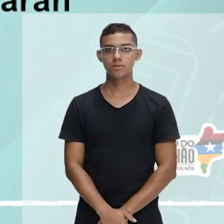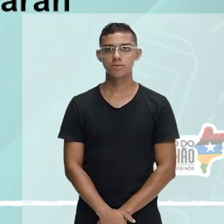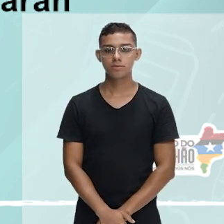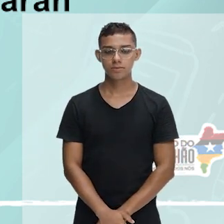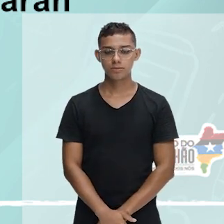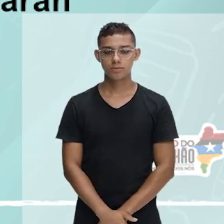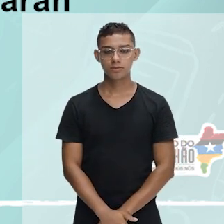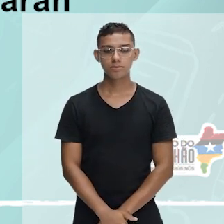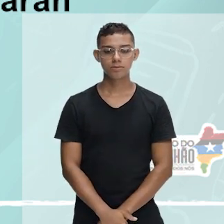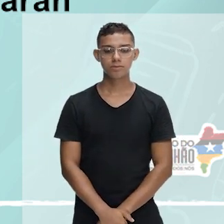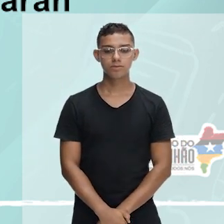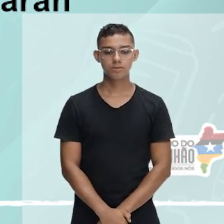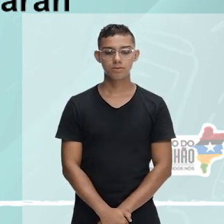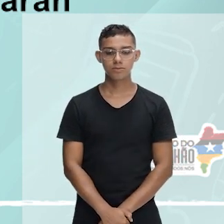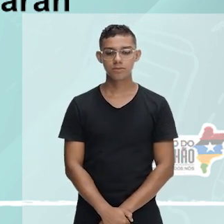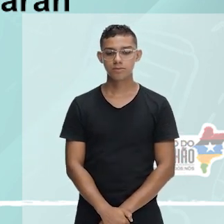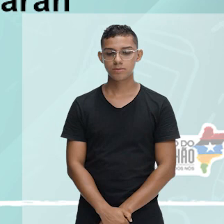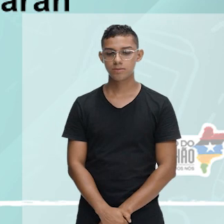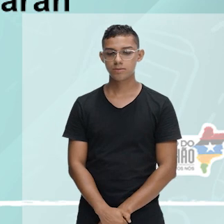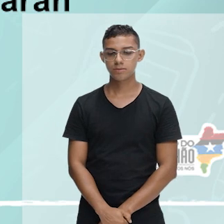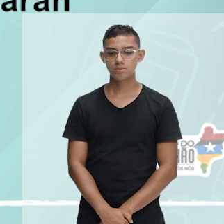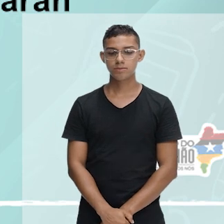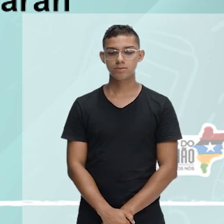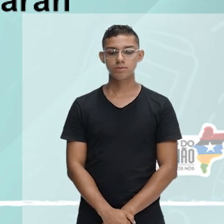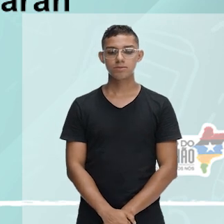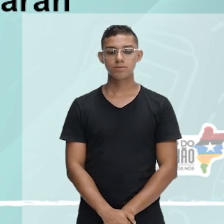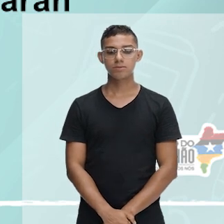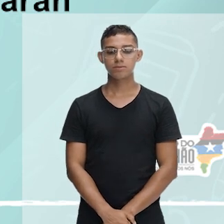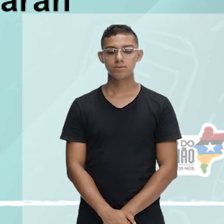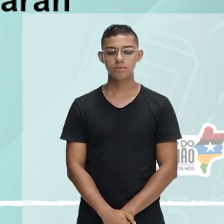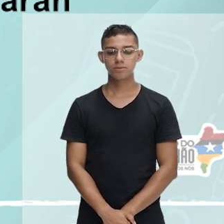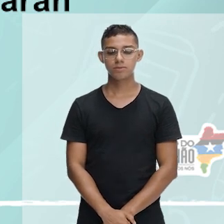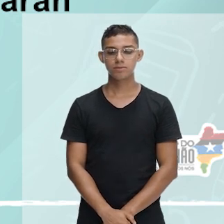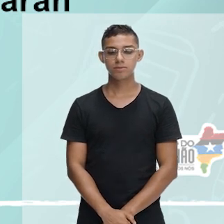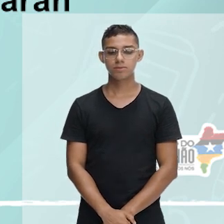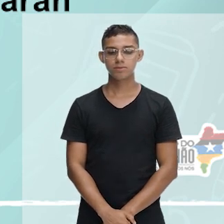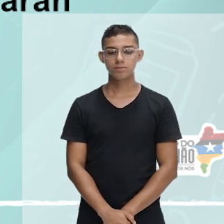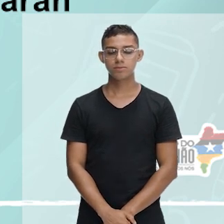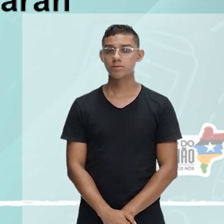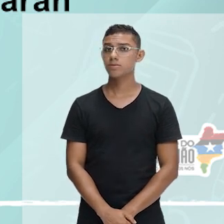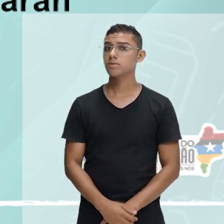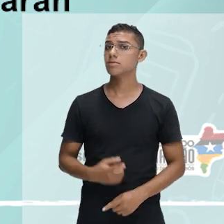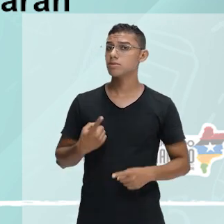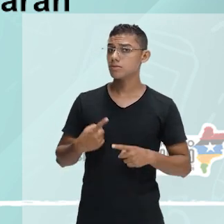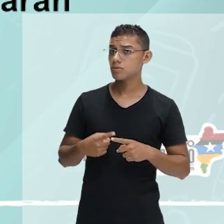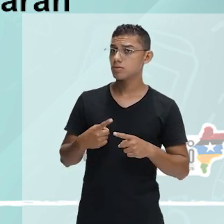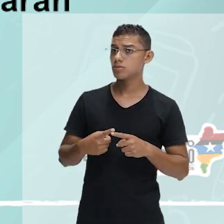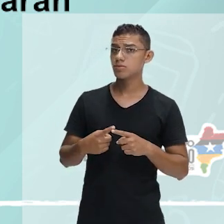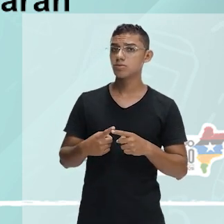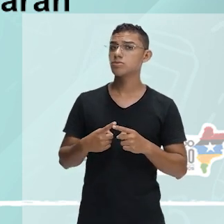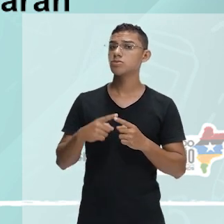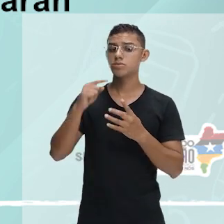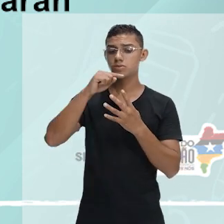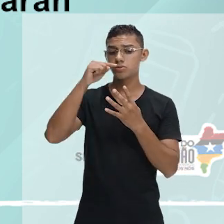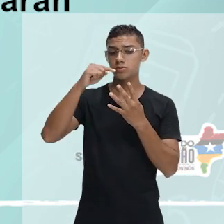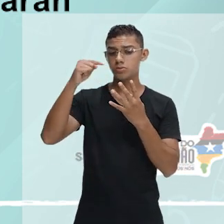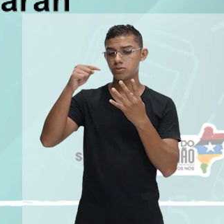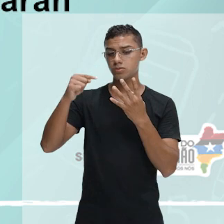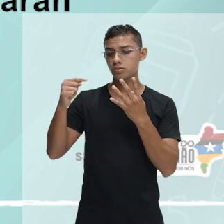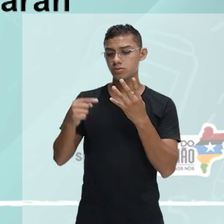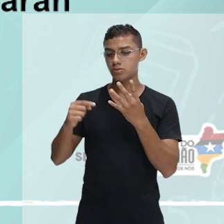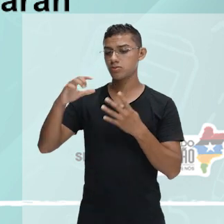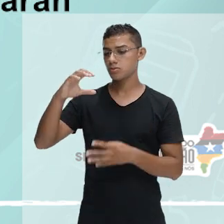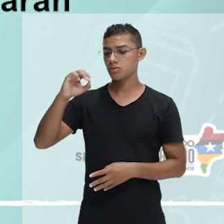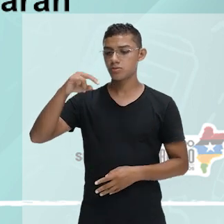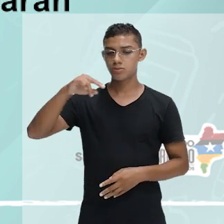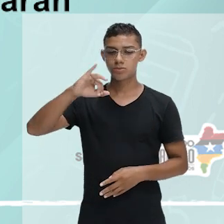Cantara, cantaras, cantara, cantáramos, cantareis e cantaram. Por que eu fiz questão de fazer essa conjugação sem